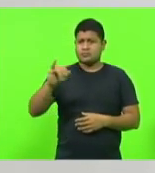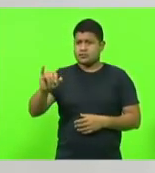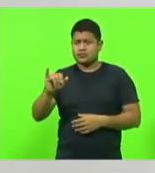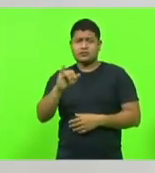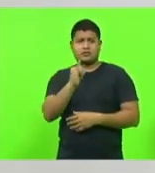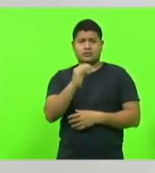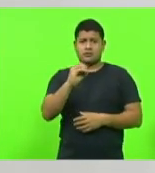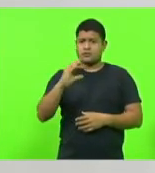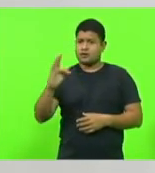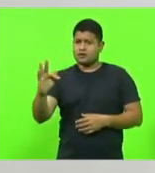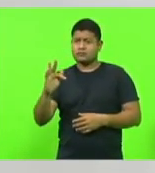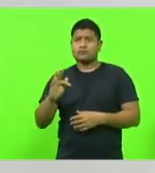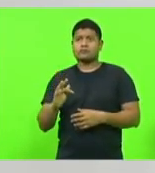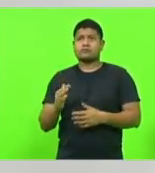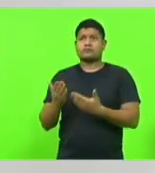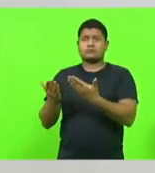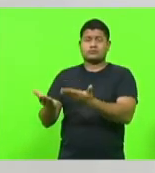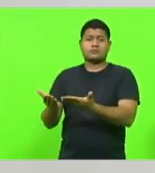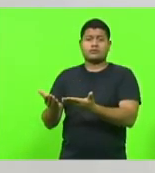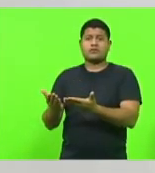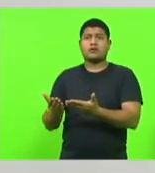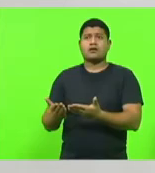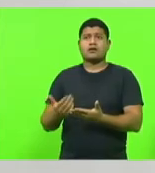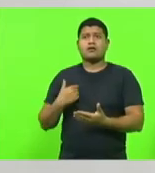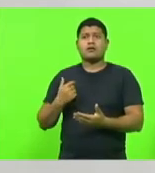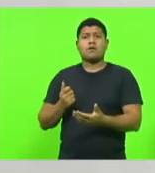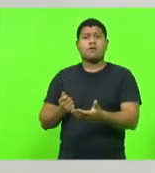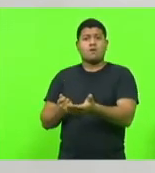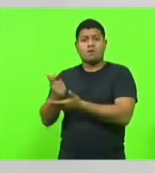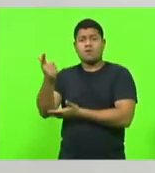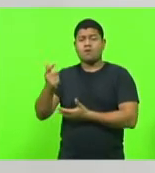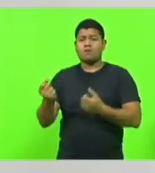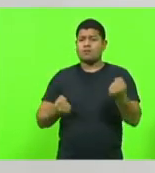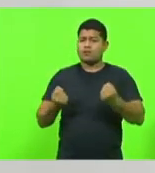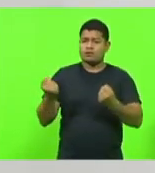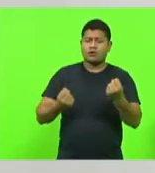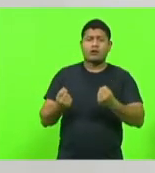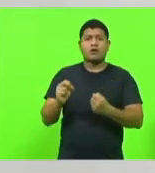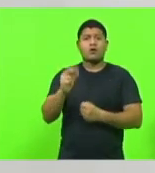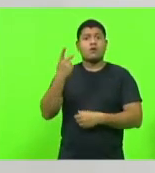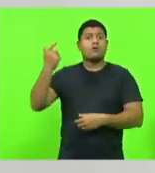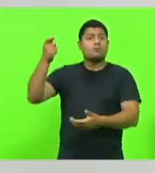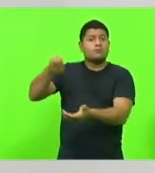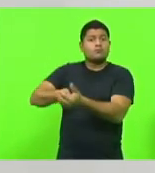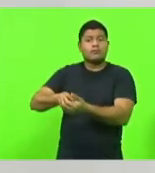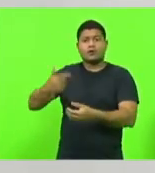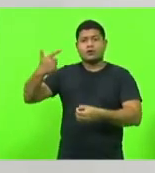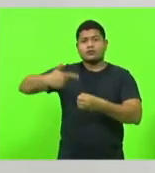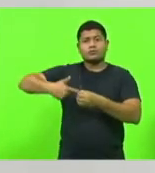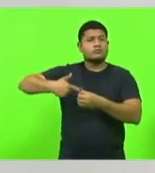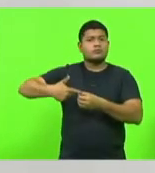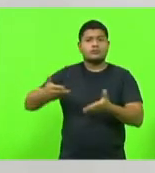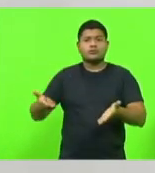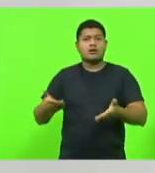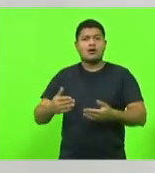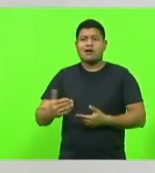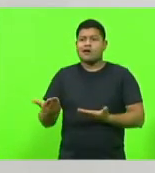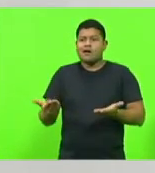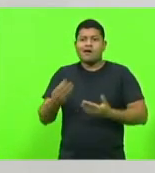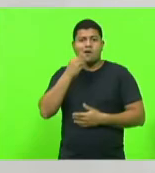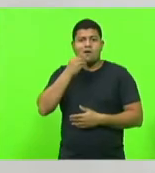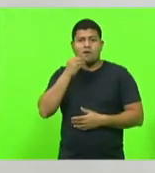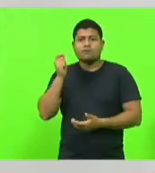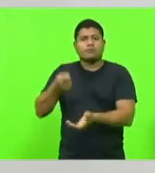IOF, quando compra a sua condução e quando paga o combustível? É lógico que paga, é lógico que paga.